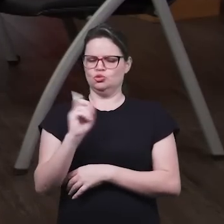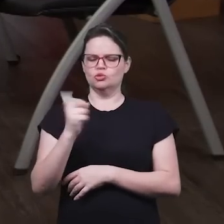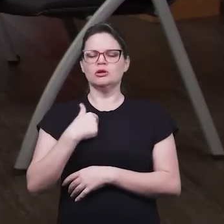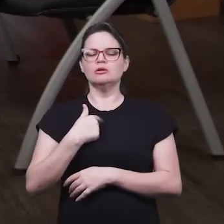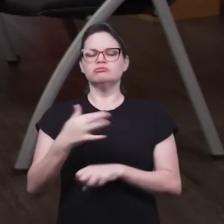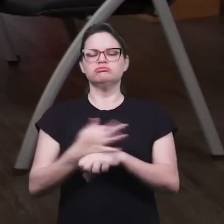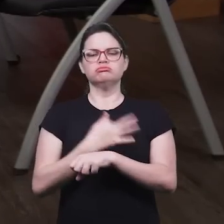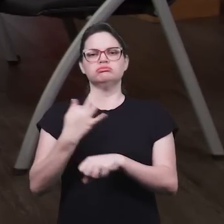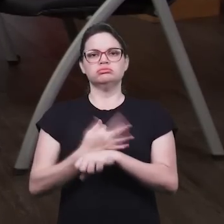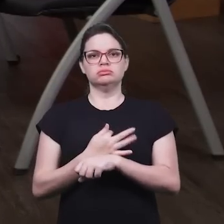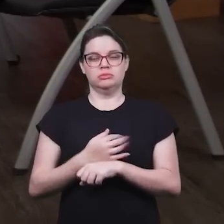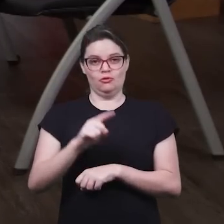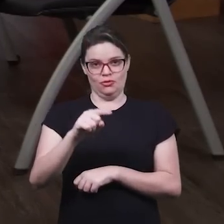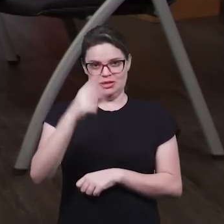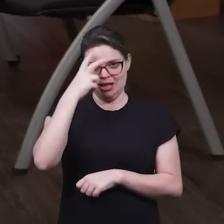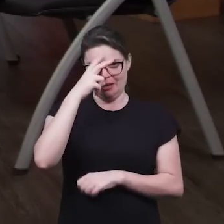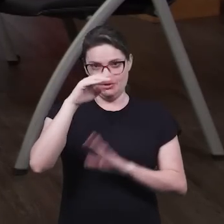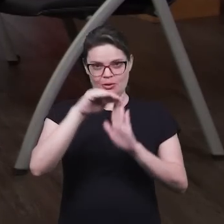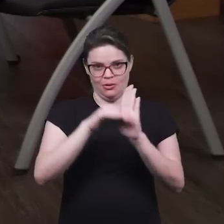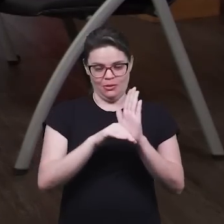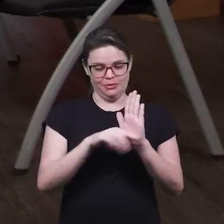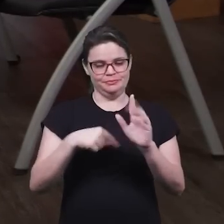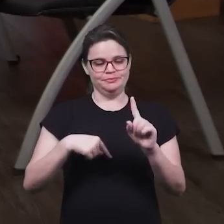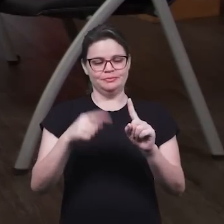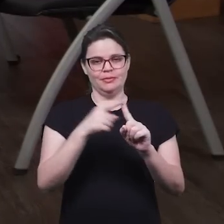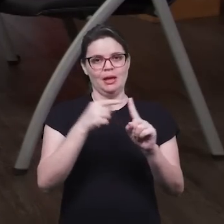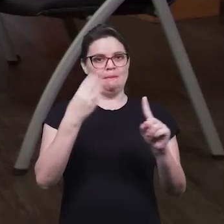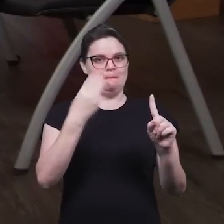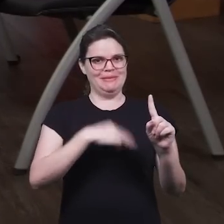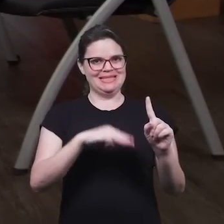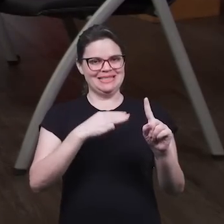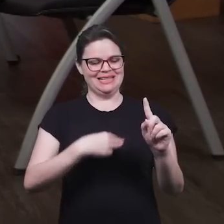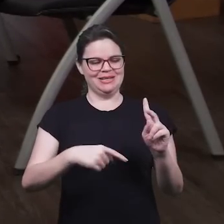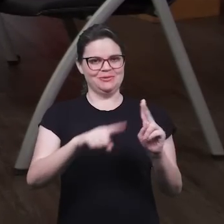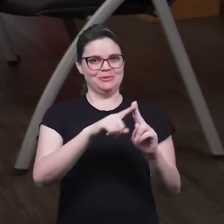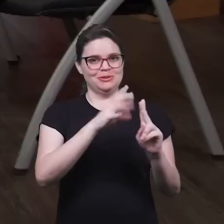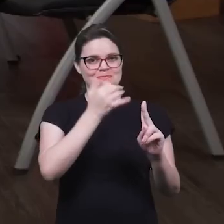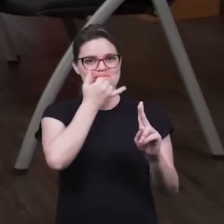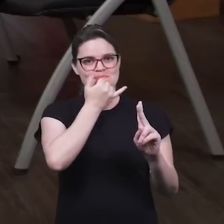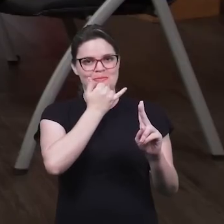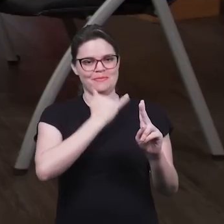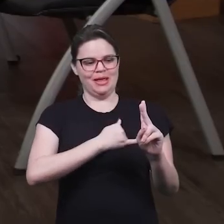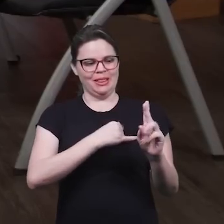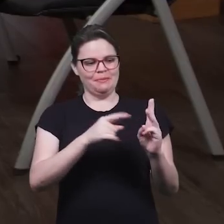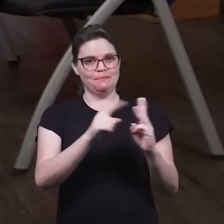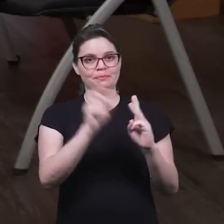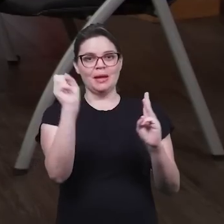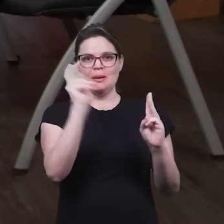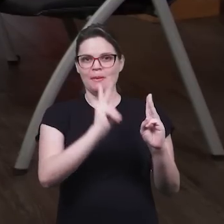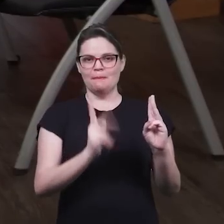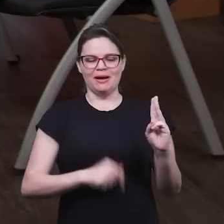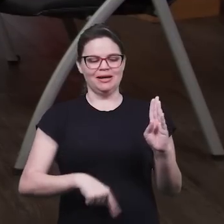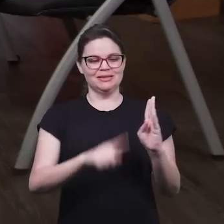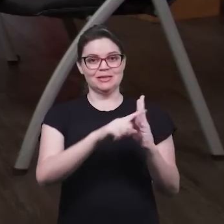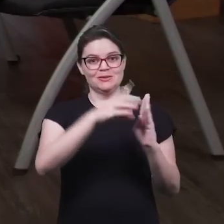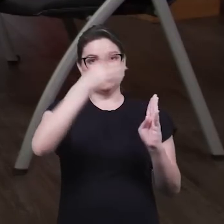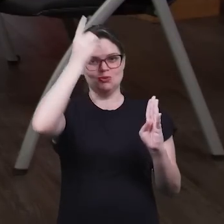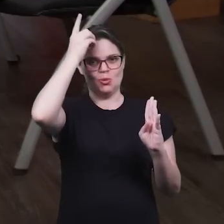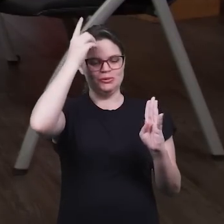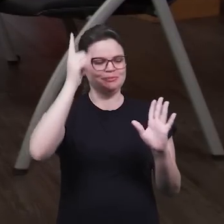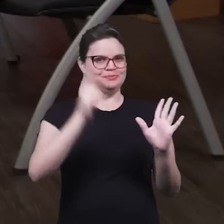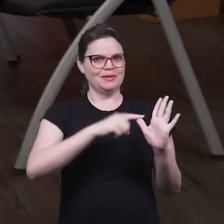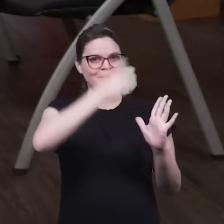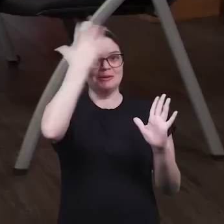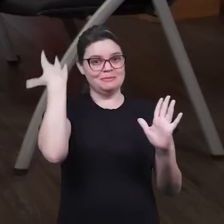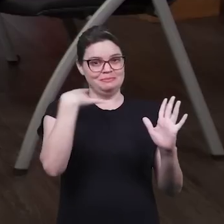Pentecostes, da salvação, da comunhão. Vamos lembrando aqui. A misericórdia, perdão dos Perdão, pecados, a paz. a paz, Os dons